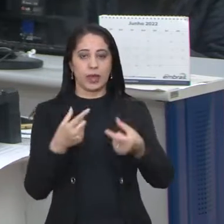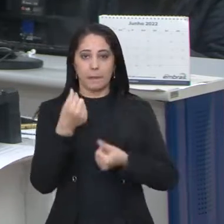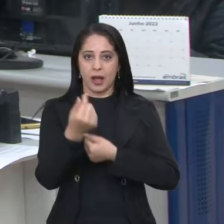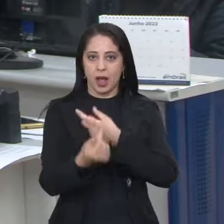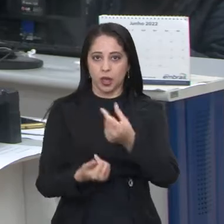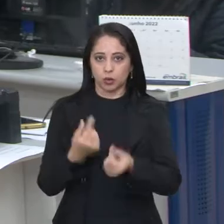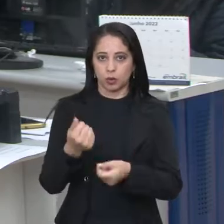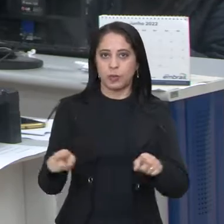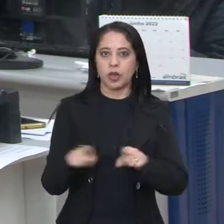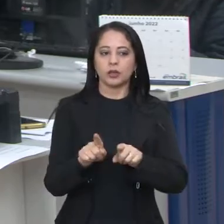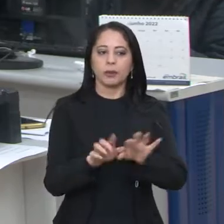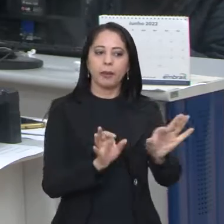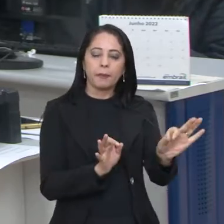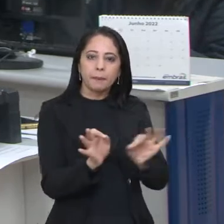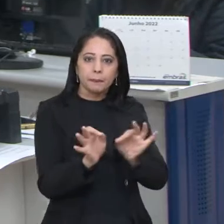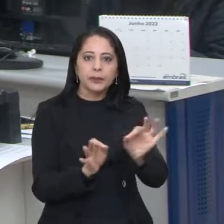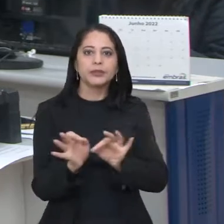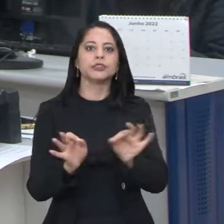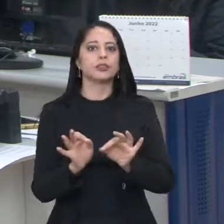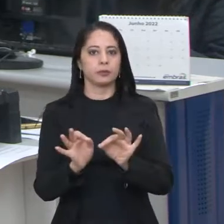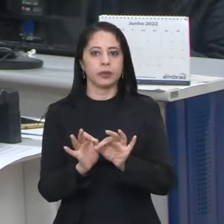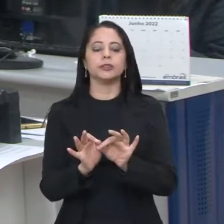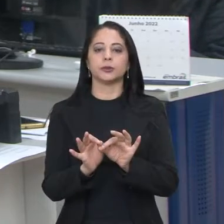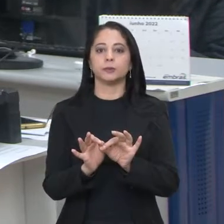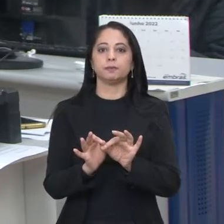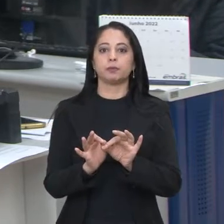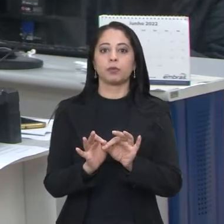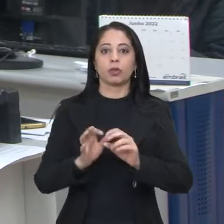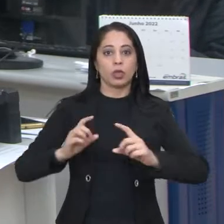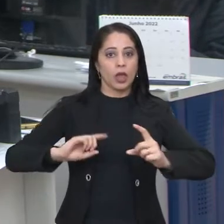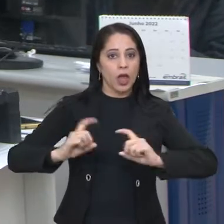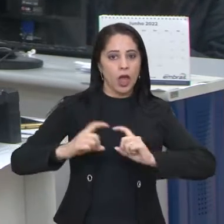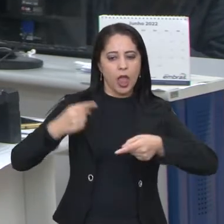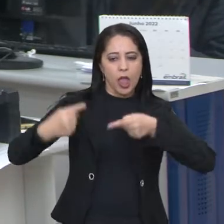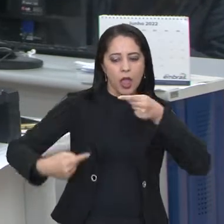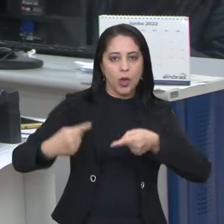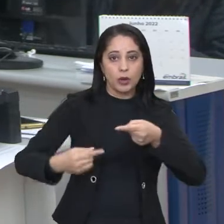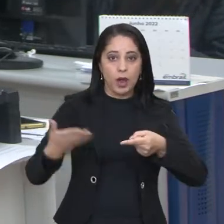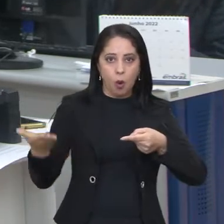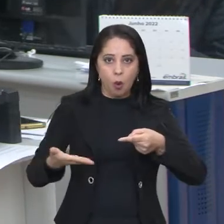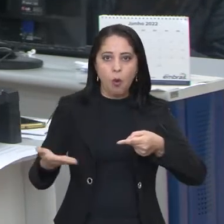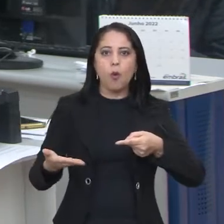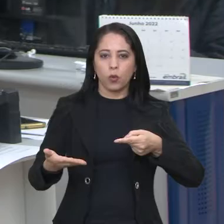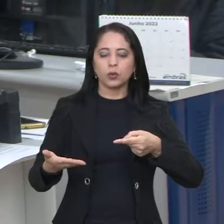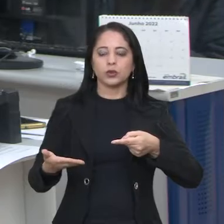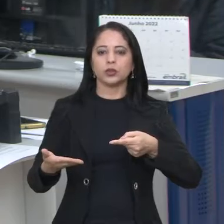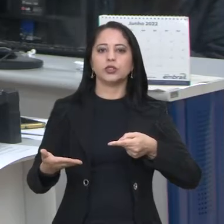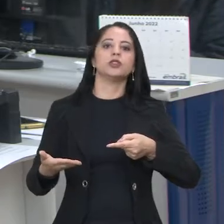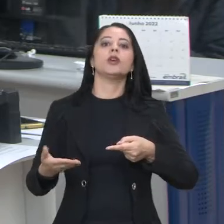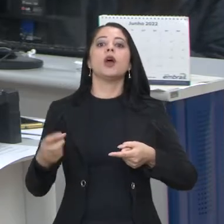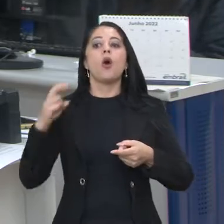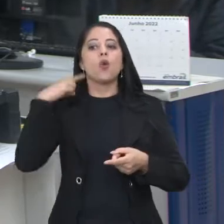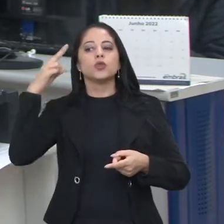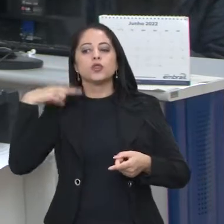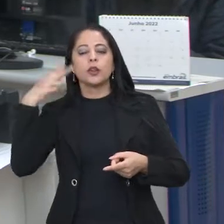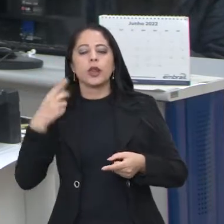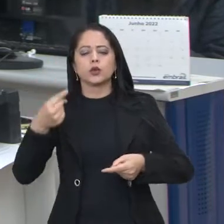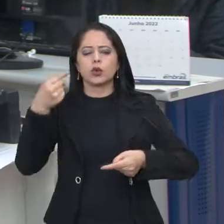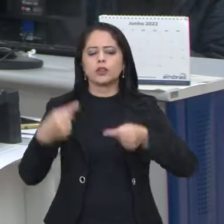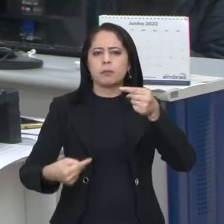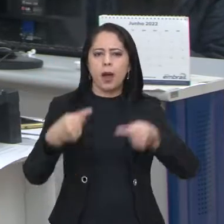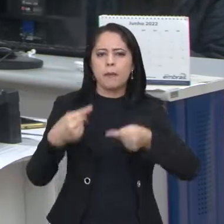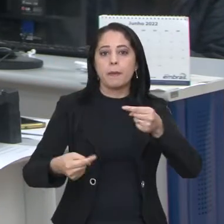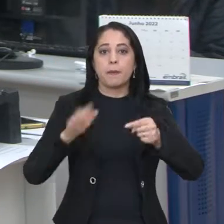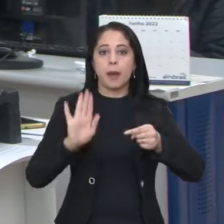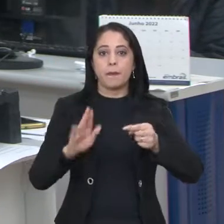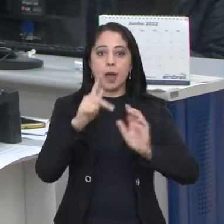e planejamento. Depois de muitos debates em plenário, durante a sessão desta quinta, que foi realizada na manhã de hoje, os